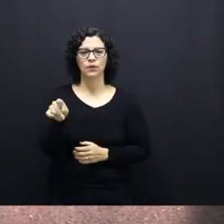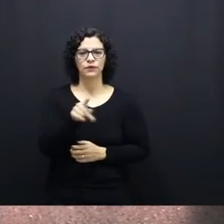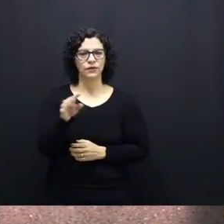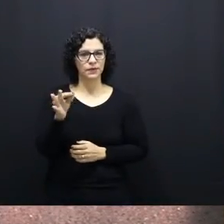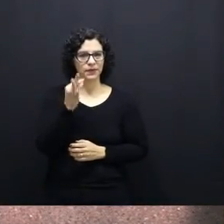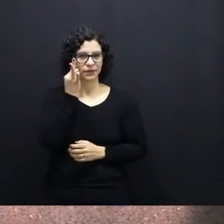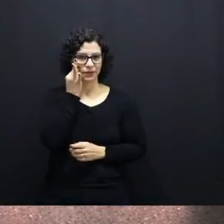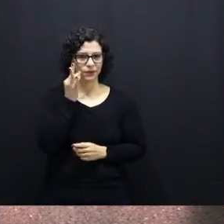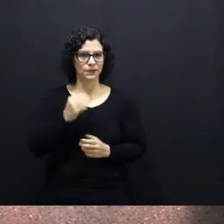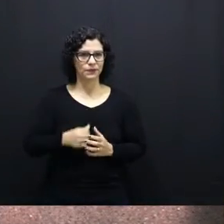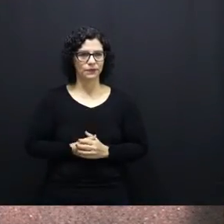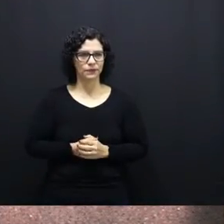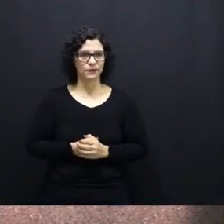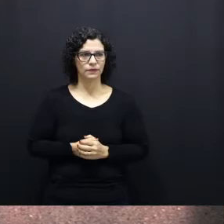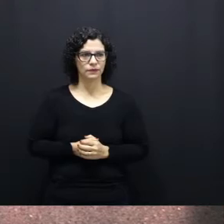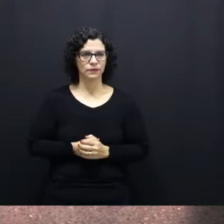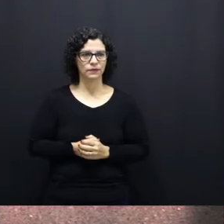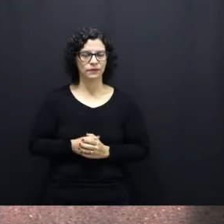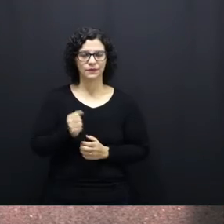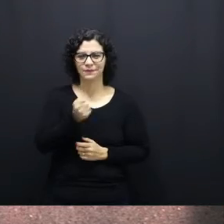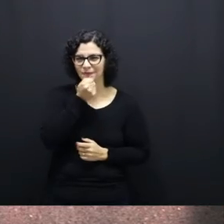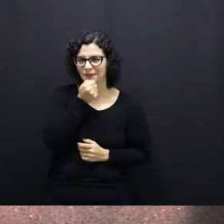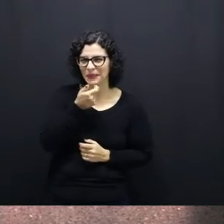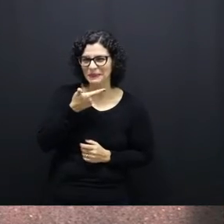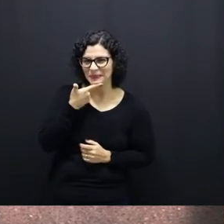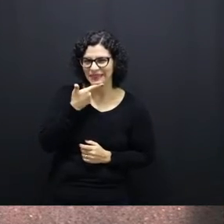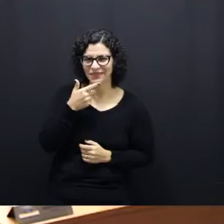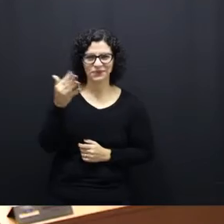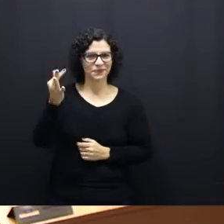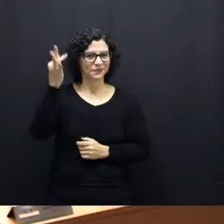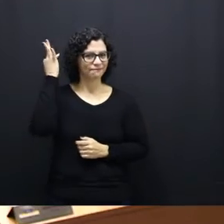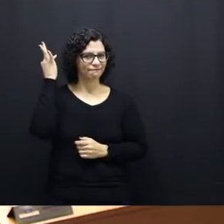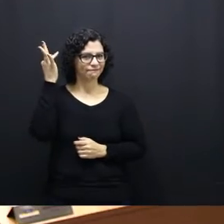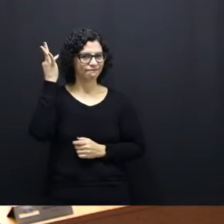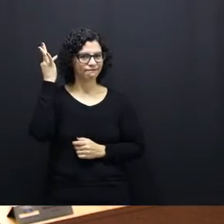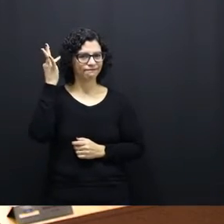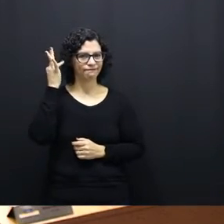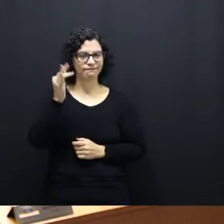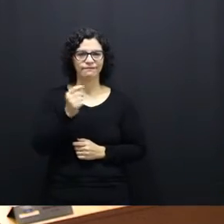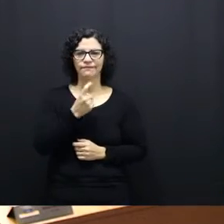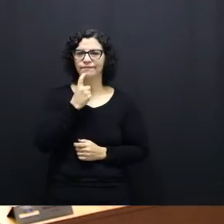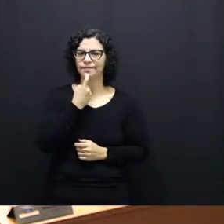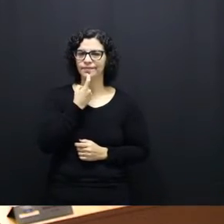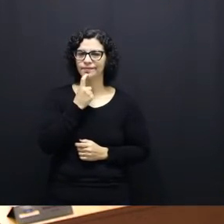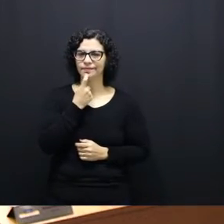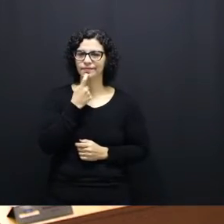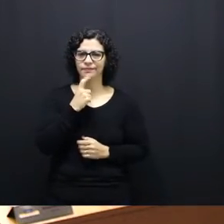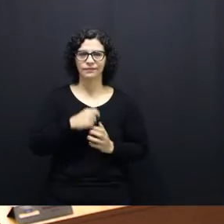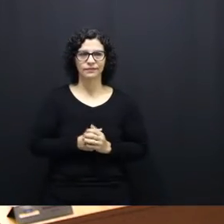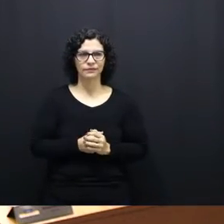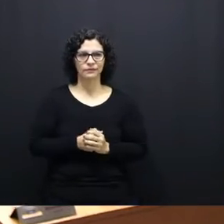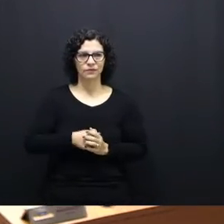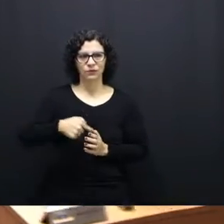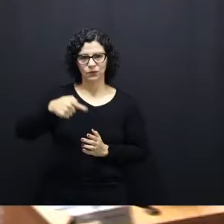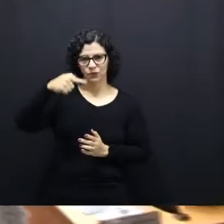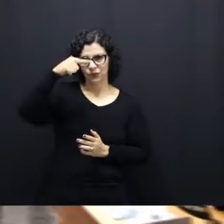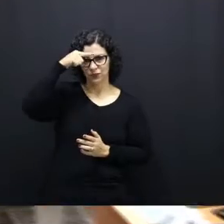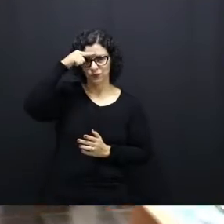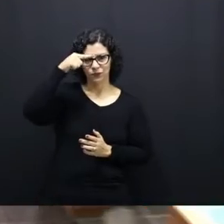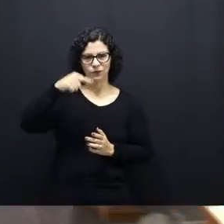Abelino O Abílio Alves presente foi nenê a laca Siqueira Gilberto